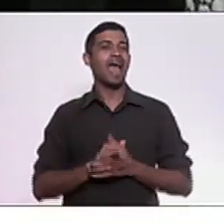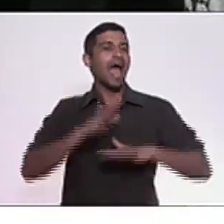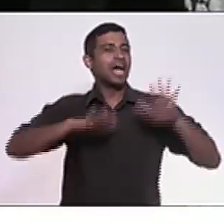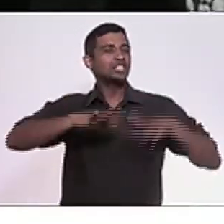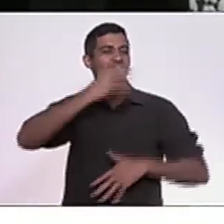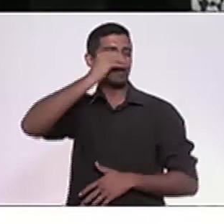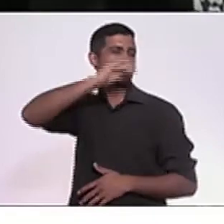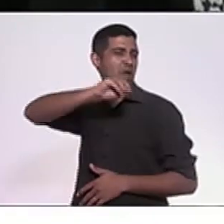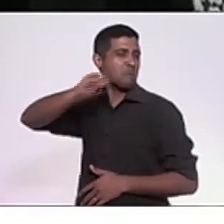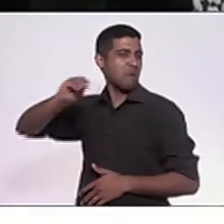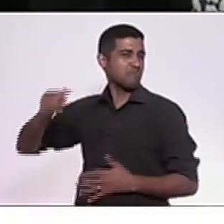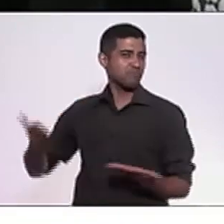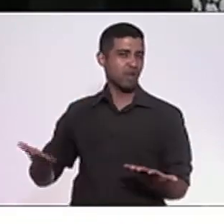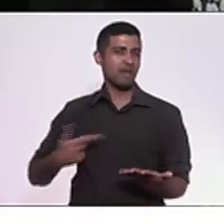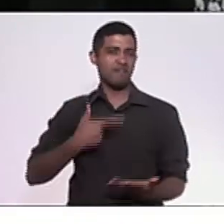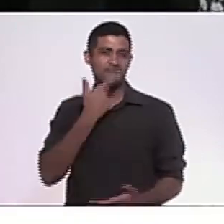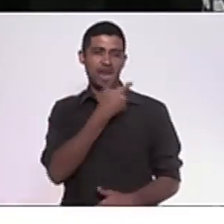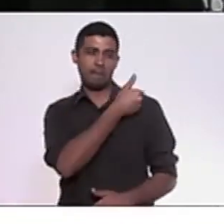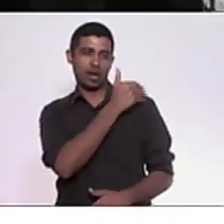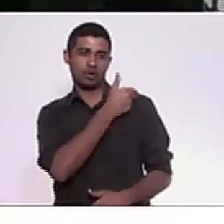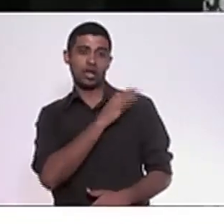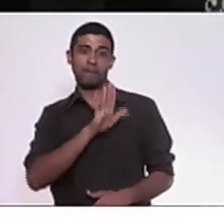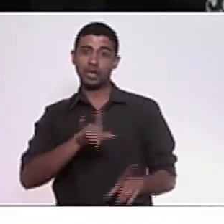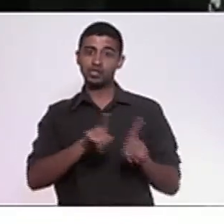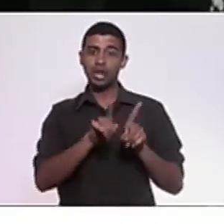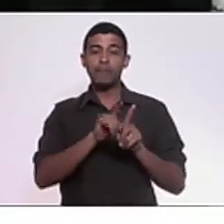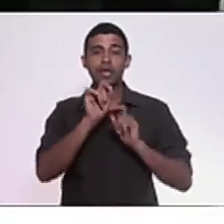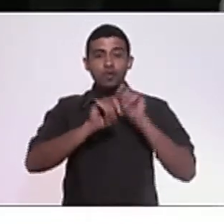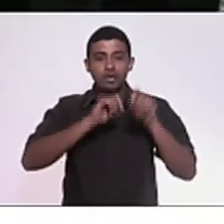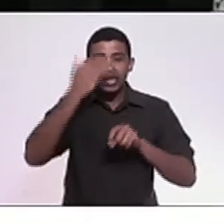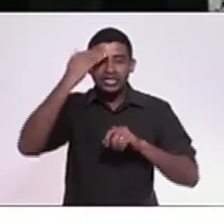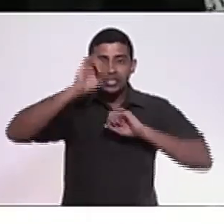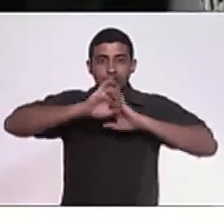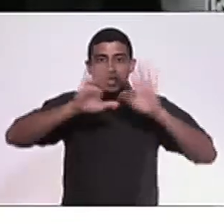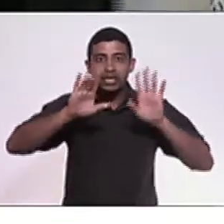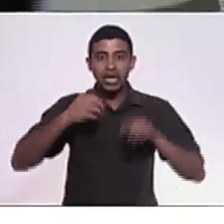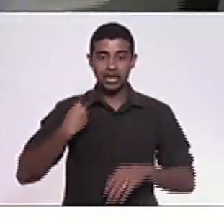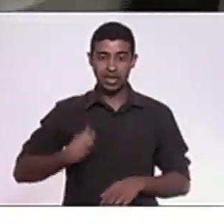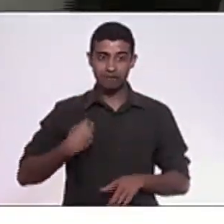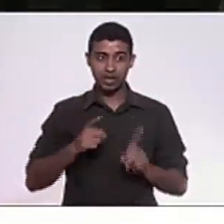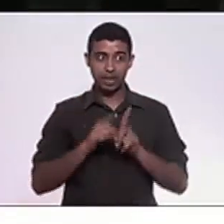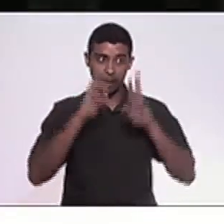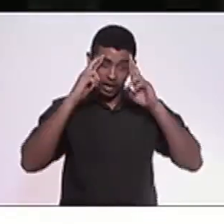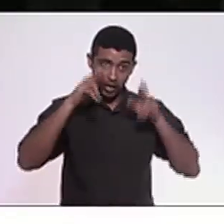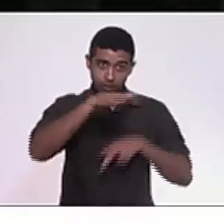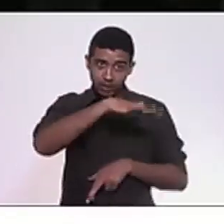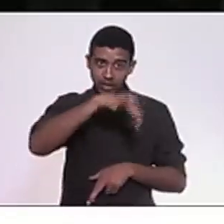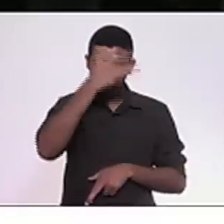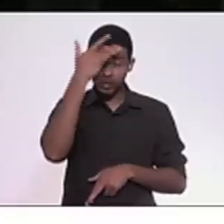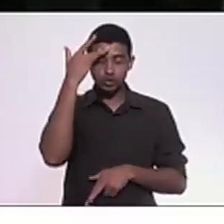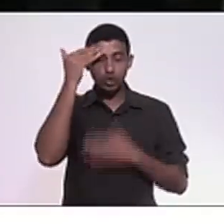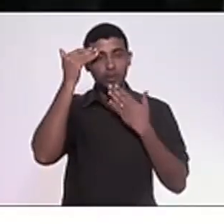só do que é o preconceito, mas do que é o entendimento da vida e da dignidade dessas pessoas. Muito obrigada, senhor presidente.